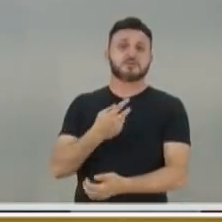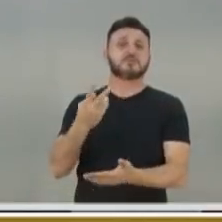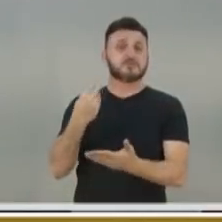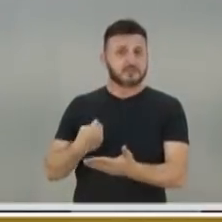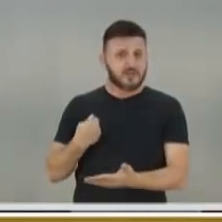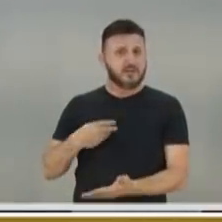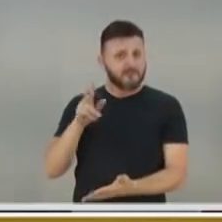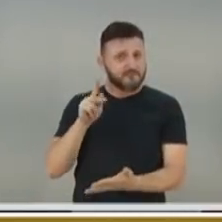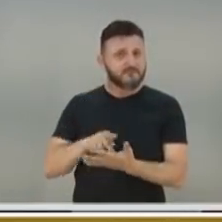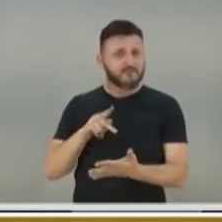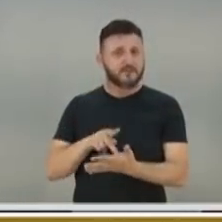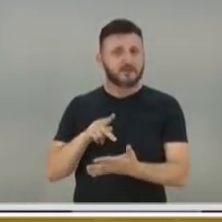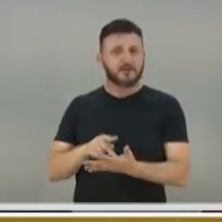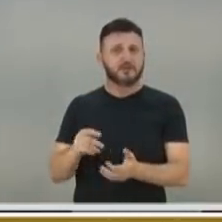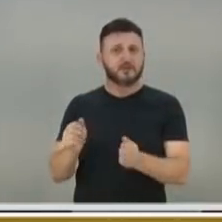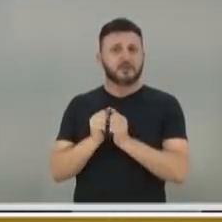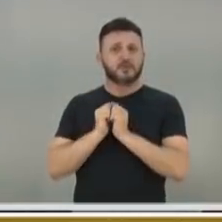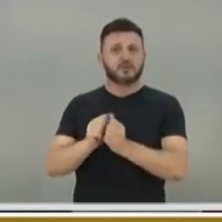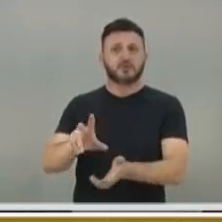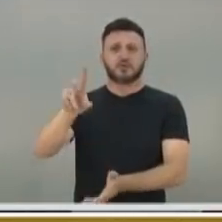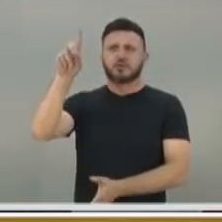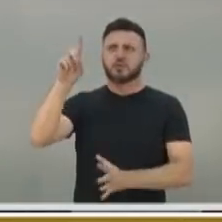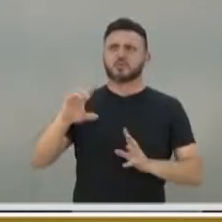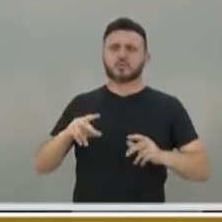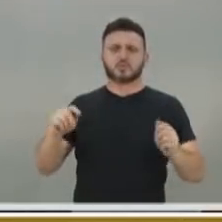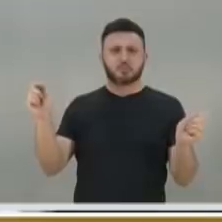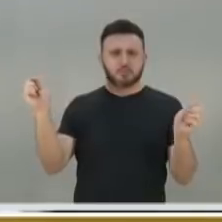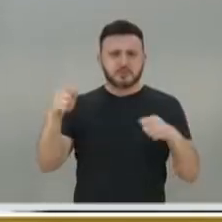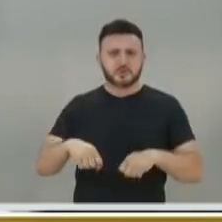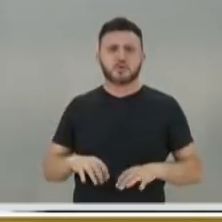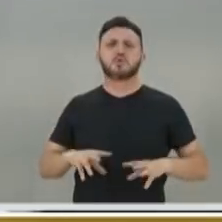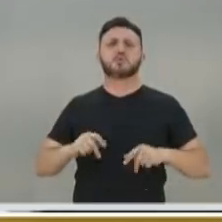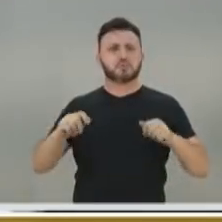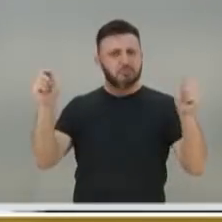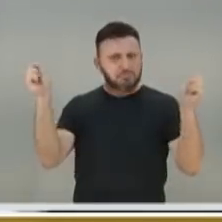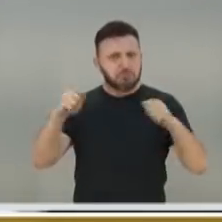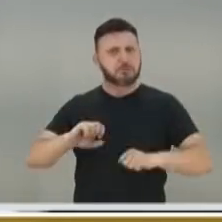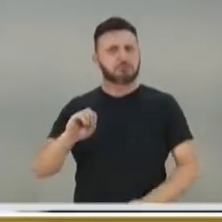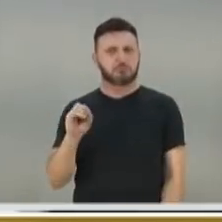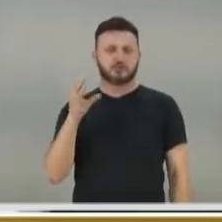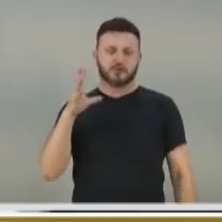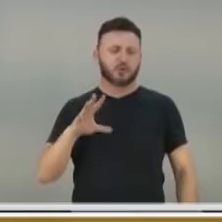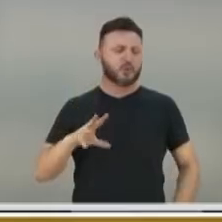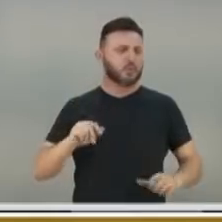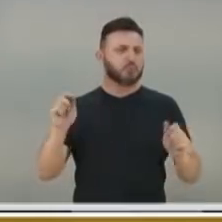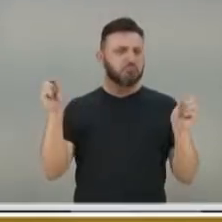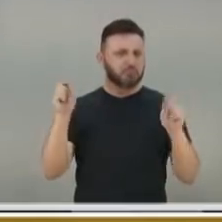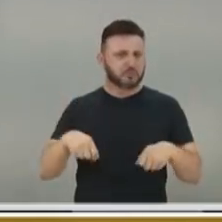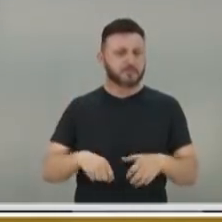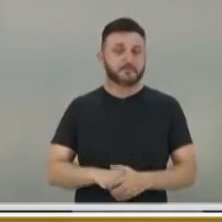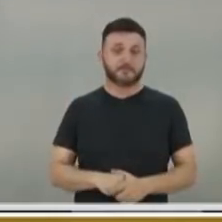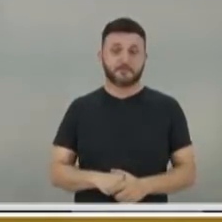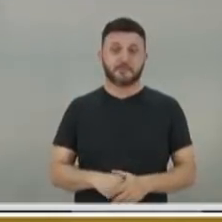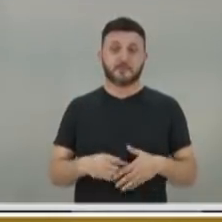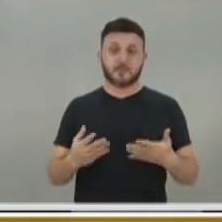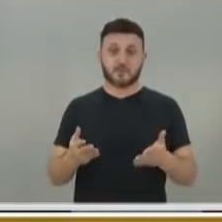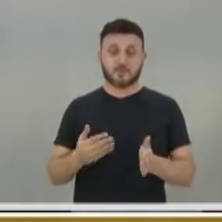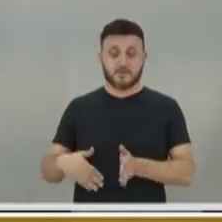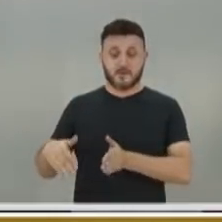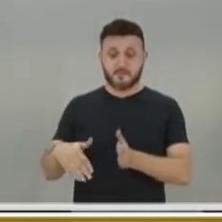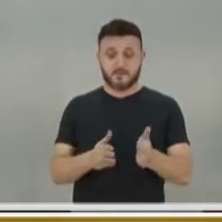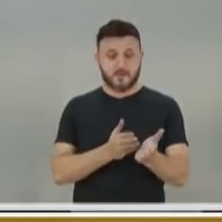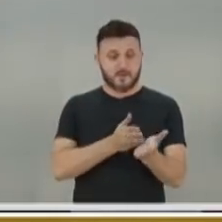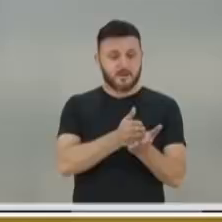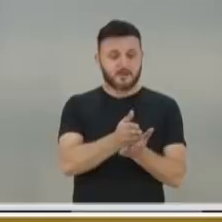está, e que com Ele tudo é possível, tudo é possível. Tudo é possível. E nessa caminhada de